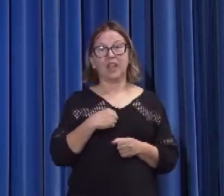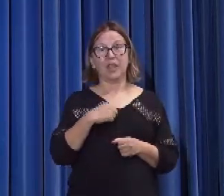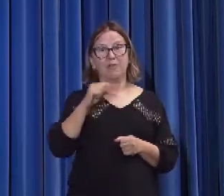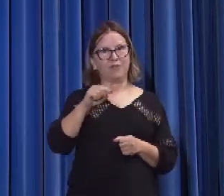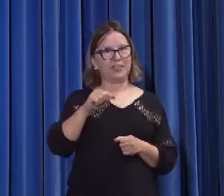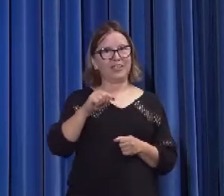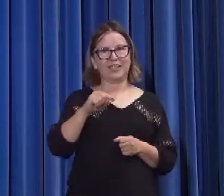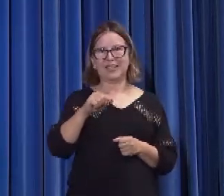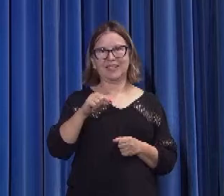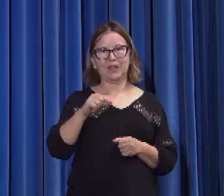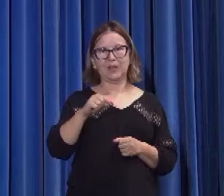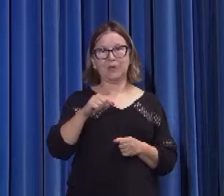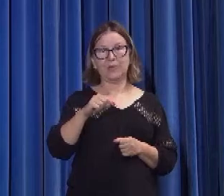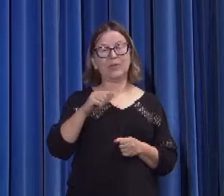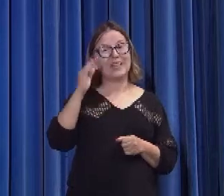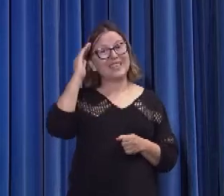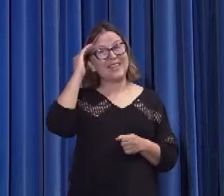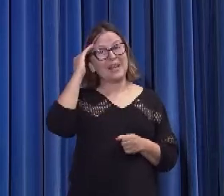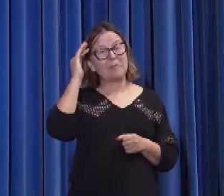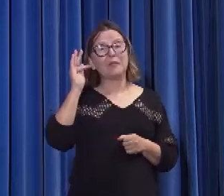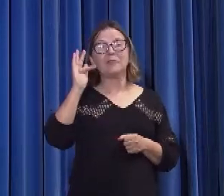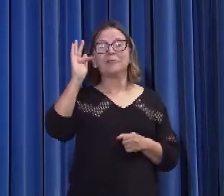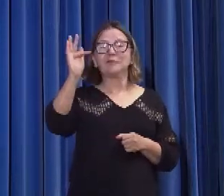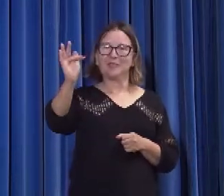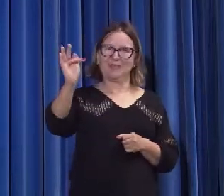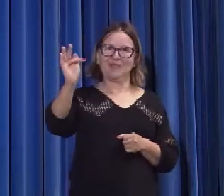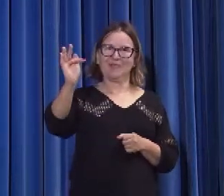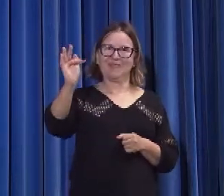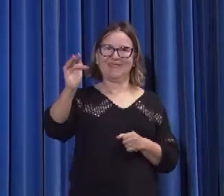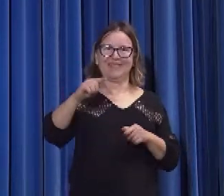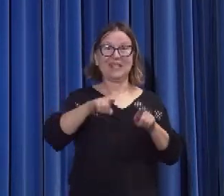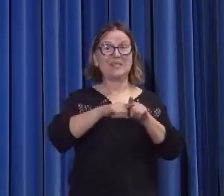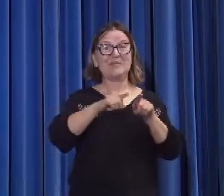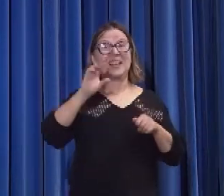você somos pessoas míopes, espiritualmente falando?